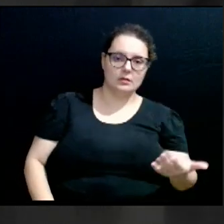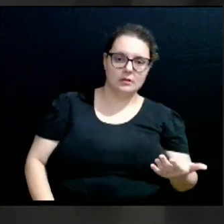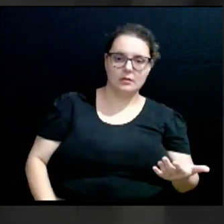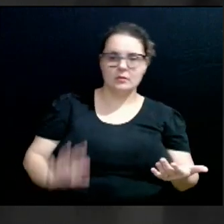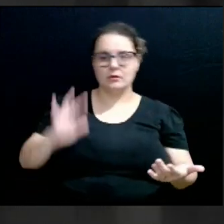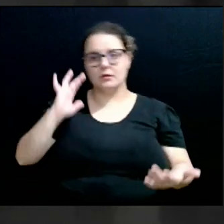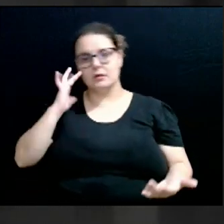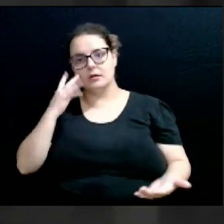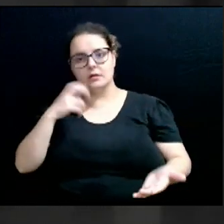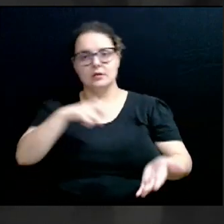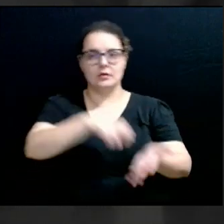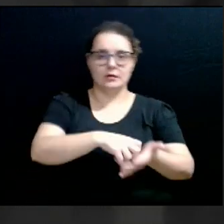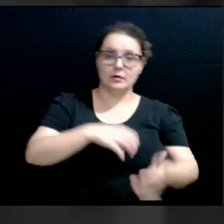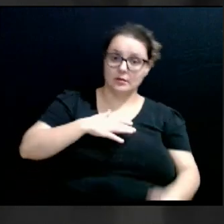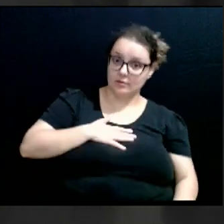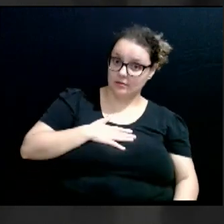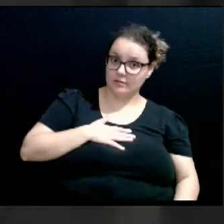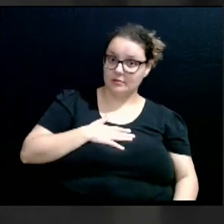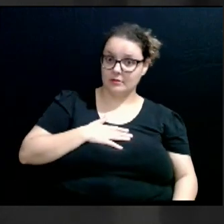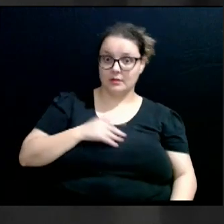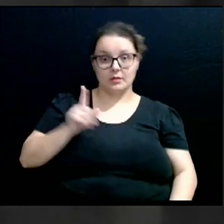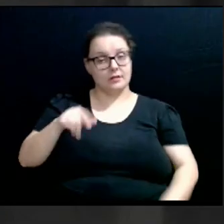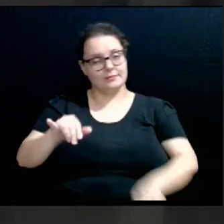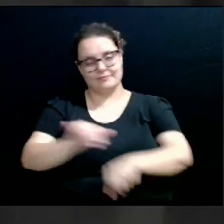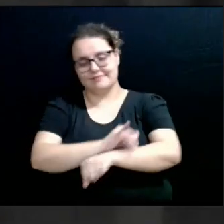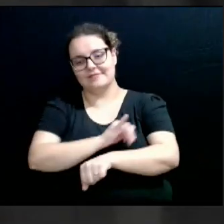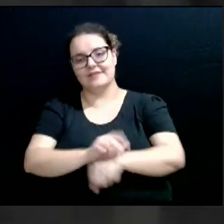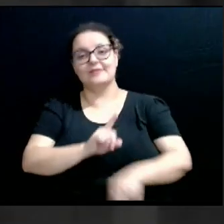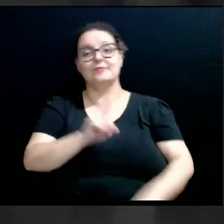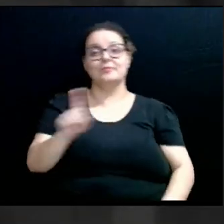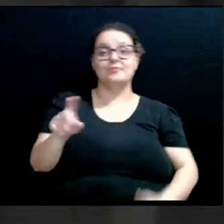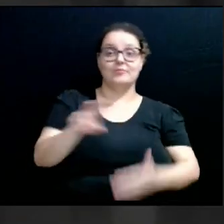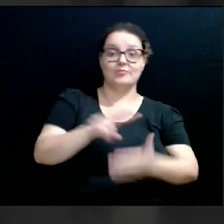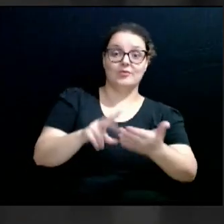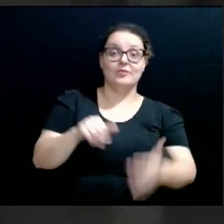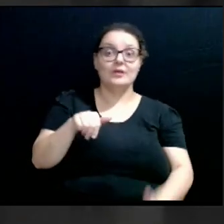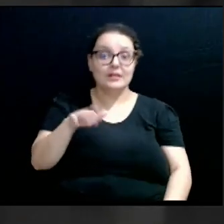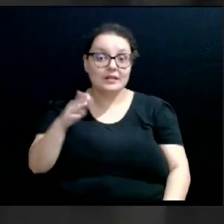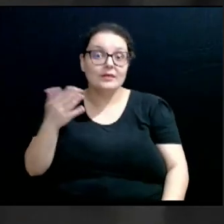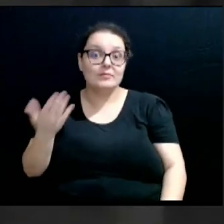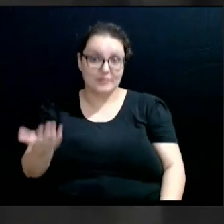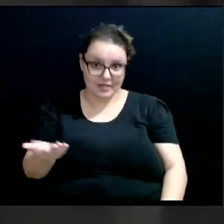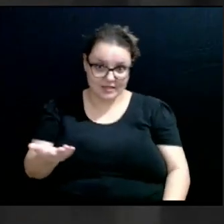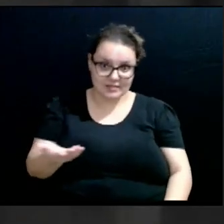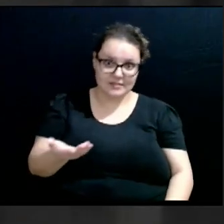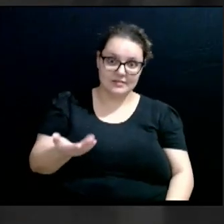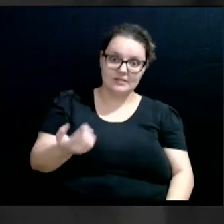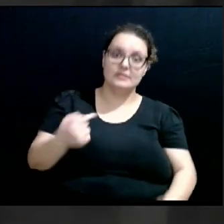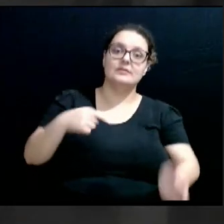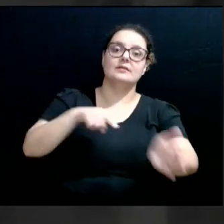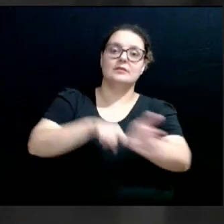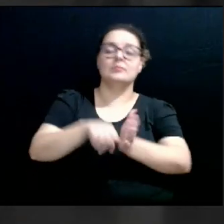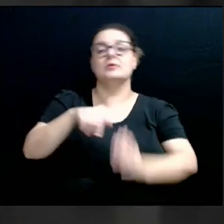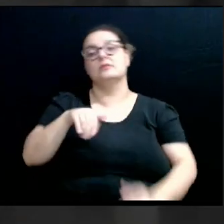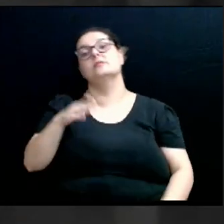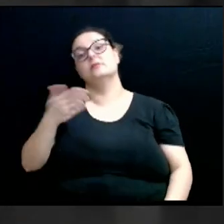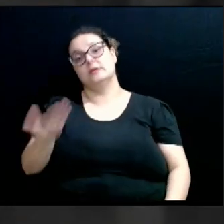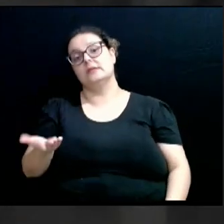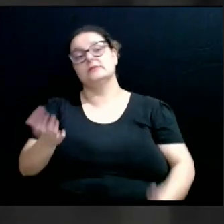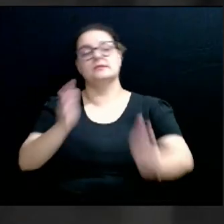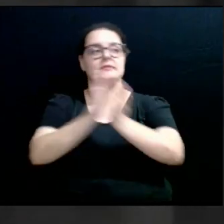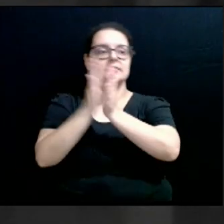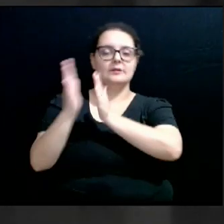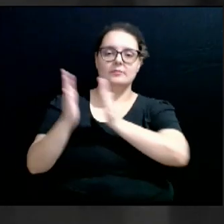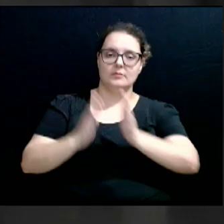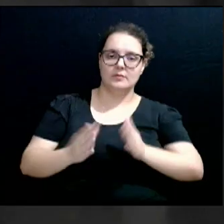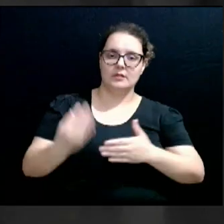mim era uma arma, porque aí eu ia lá e lia mais, entendeu? E aí eu questionava muito mais. Então a biblioteca entrou